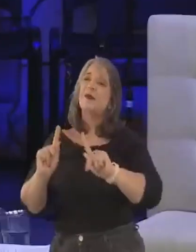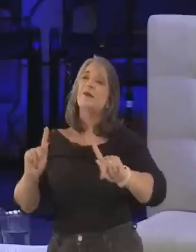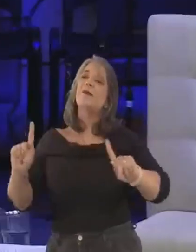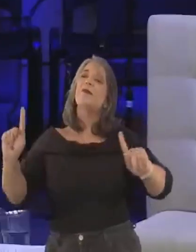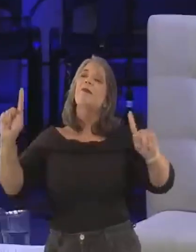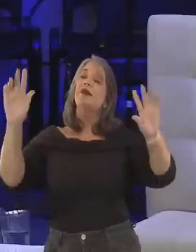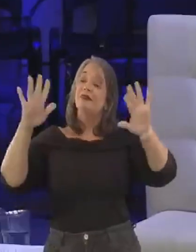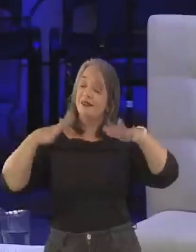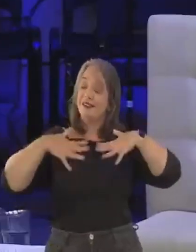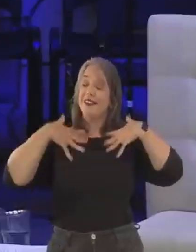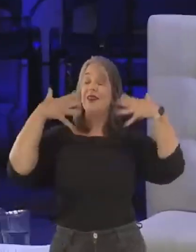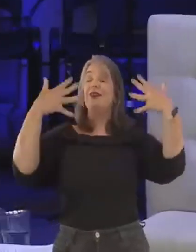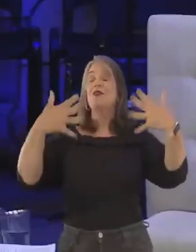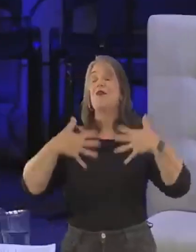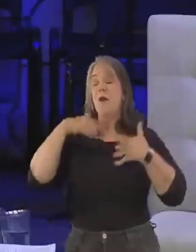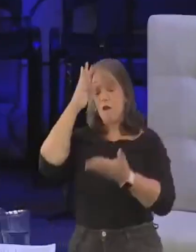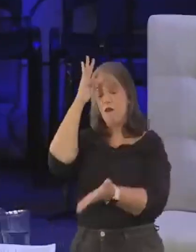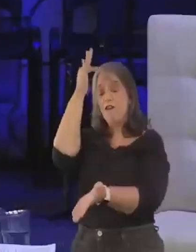segurança, paz,